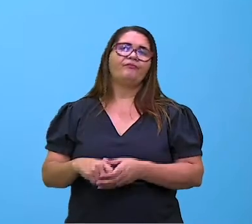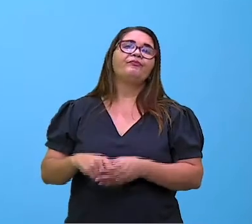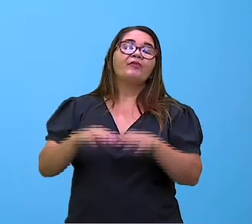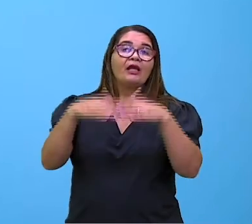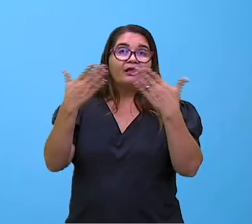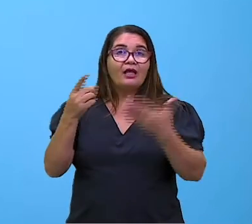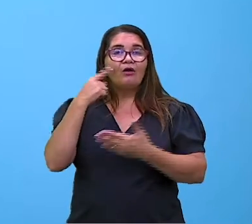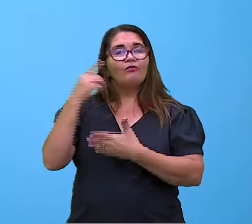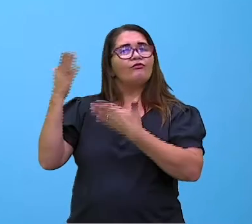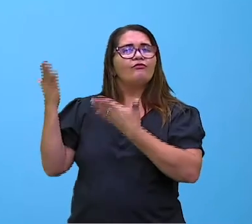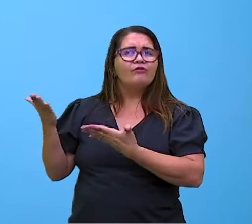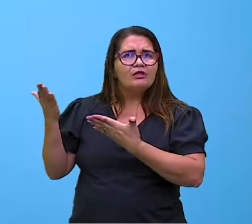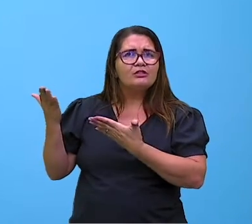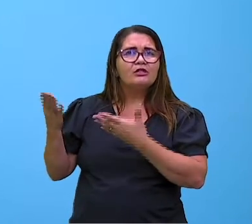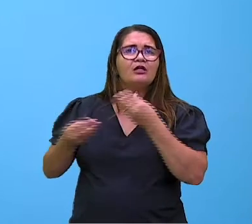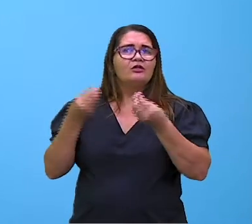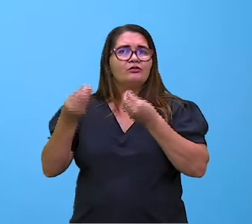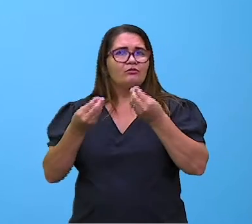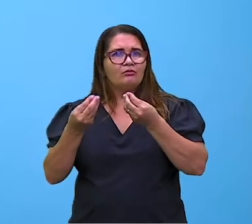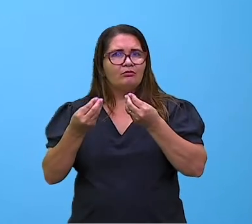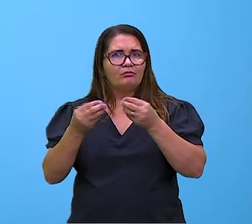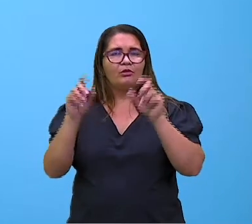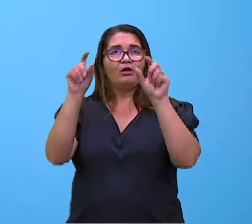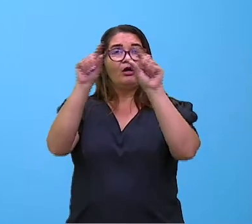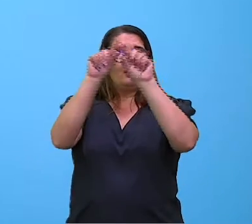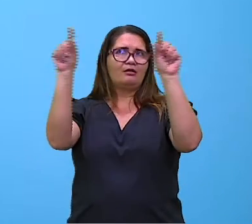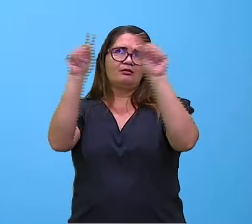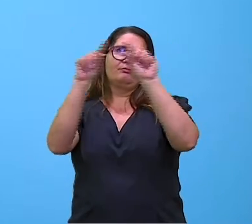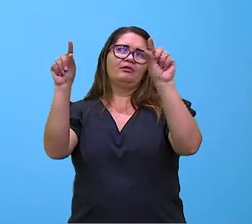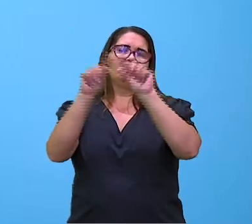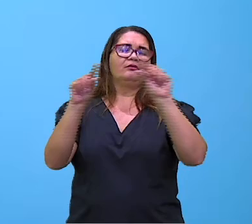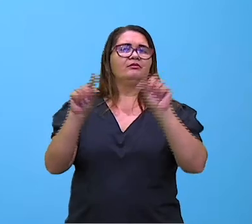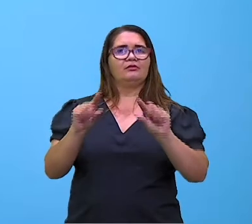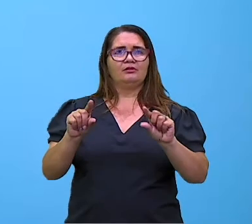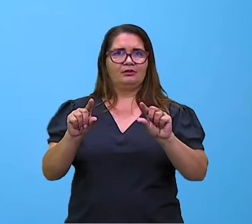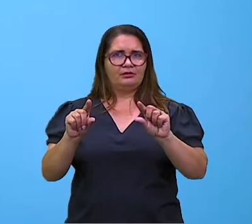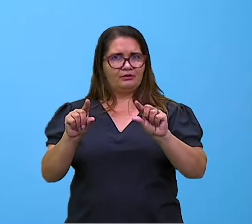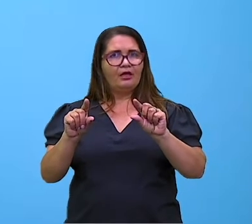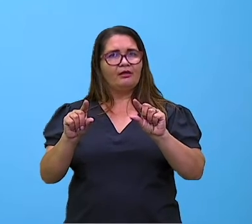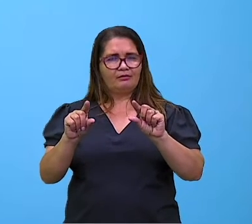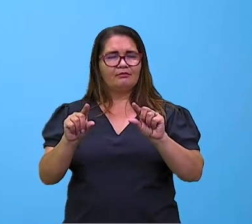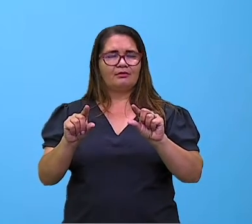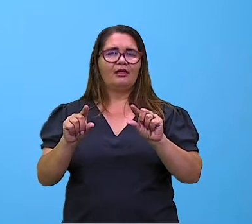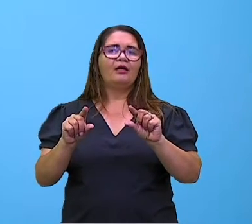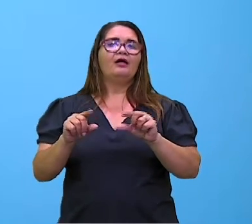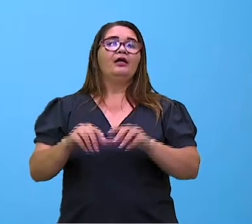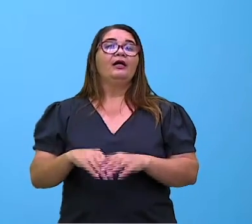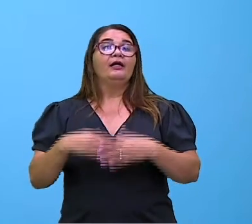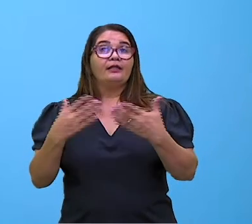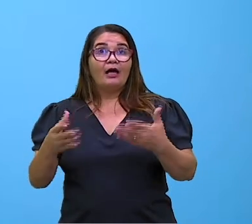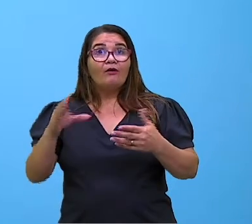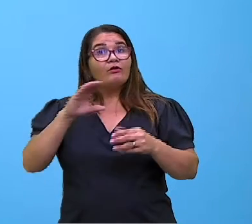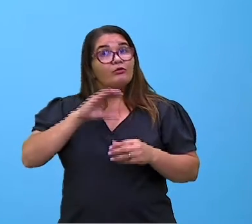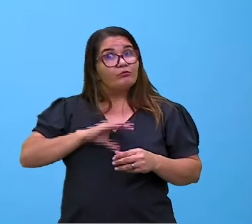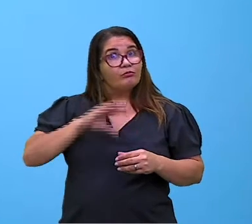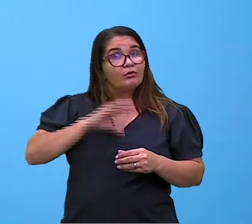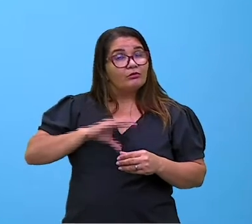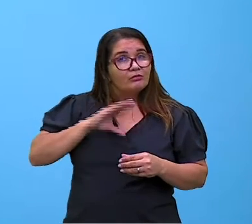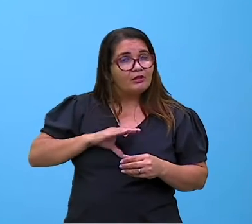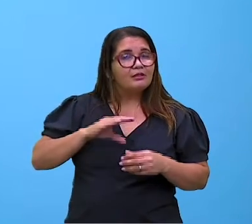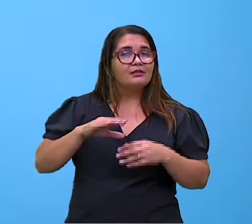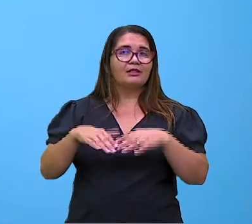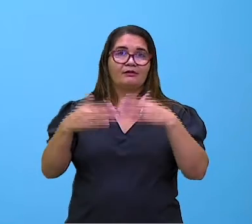Use your own word in Portuguese to explain it. Eu já falei isso em português, mas agora estou falando em